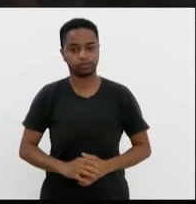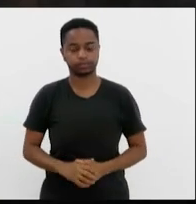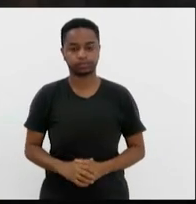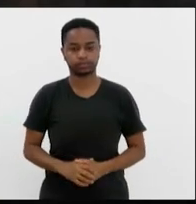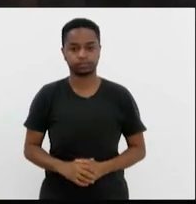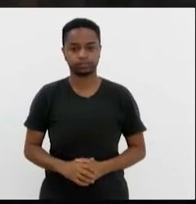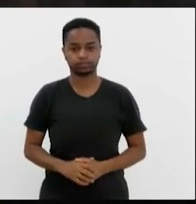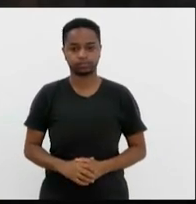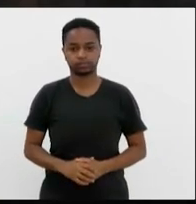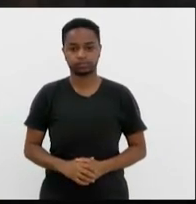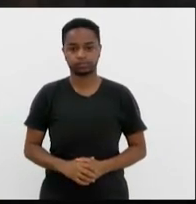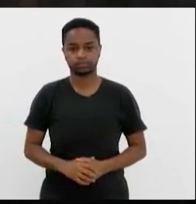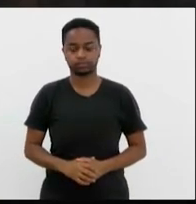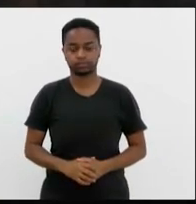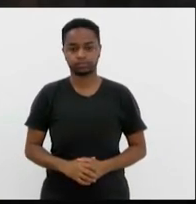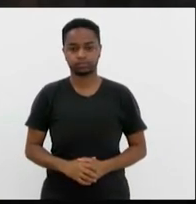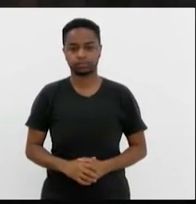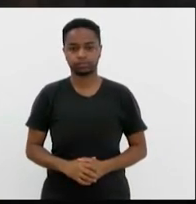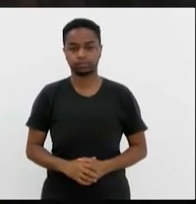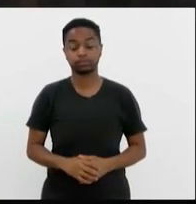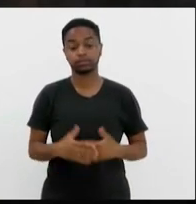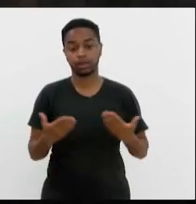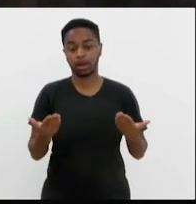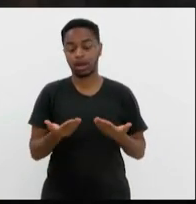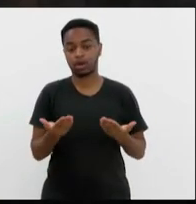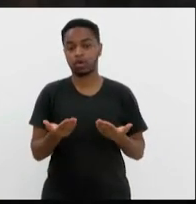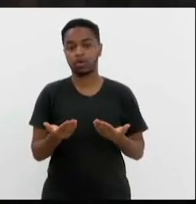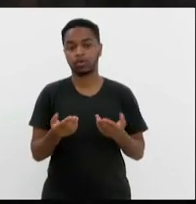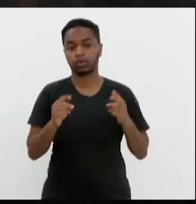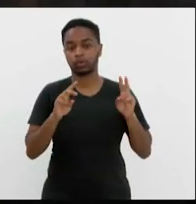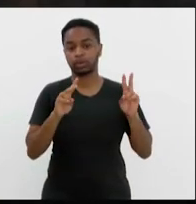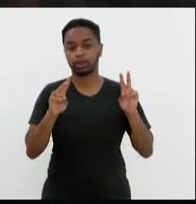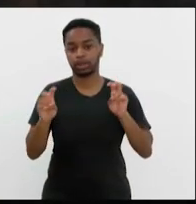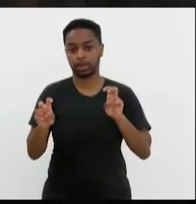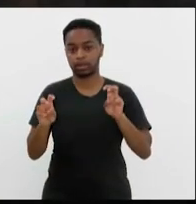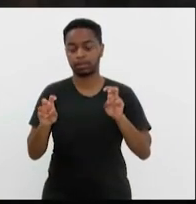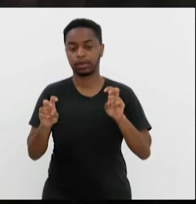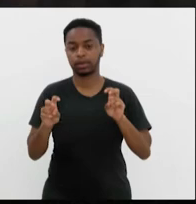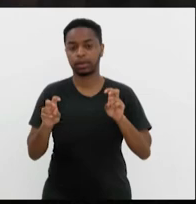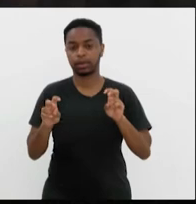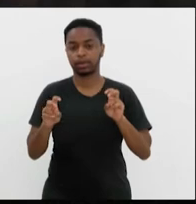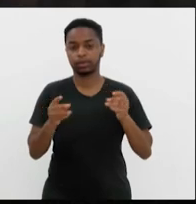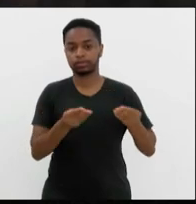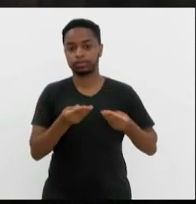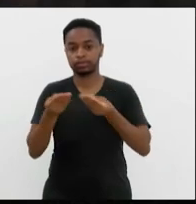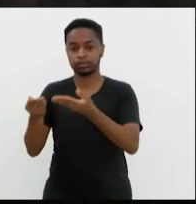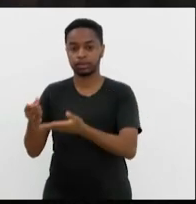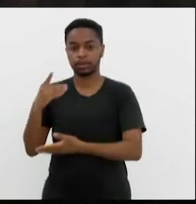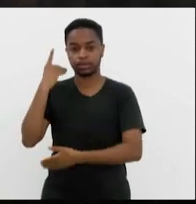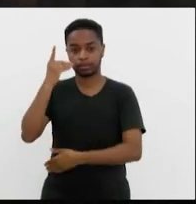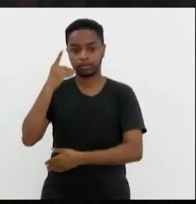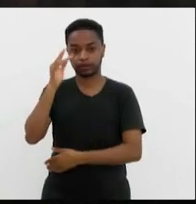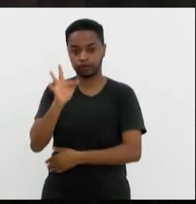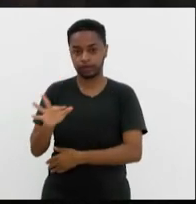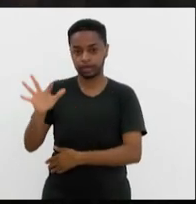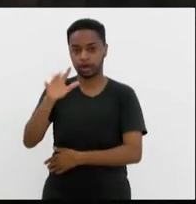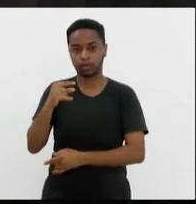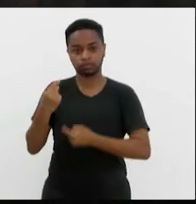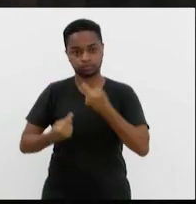Agora, essa matéria vai agora para os deputados federais discutirem